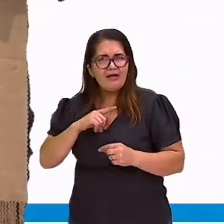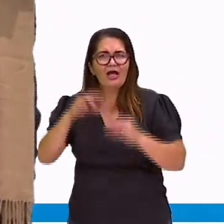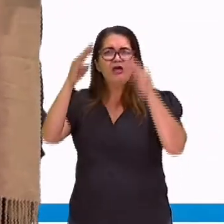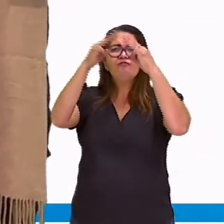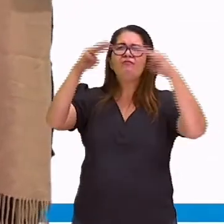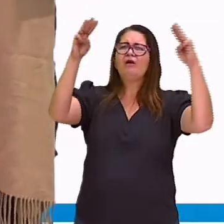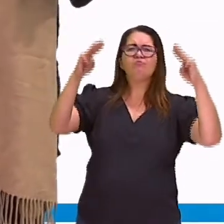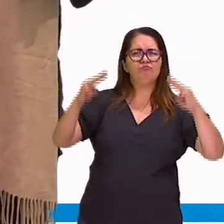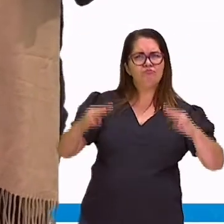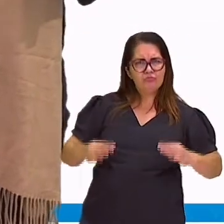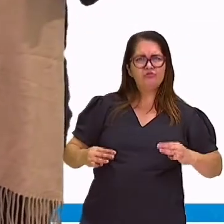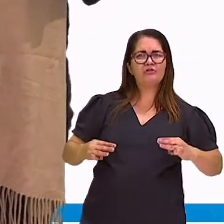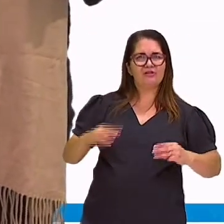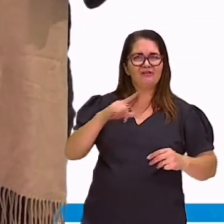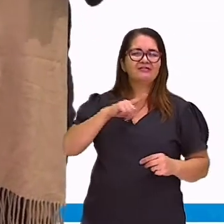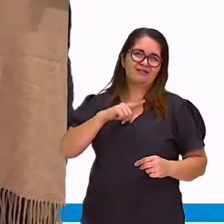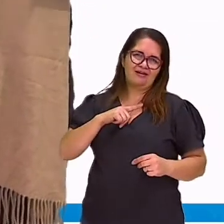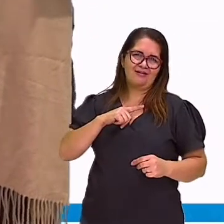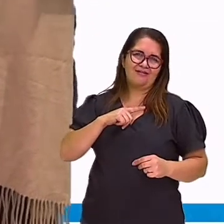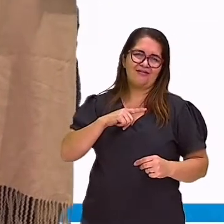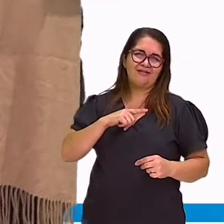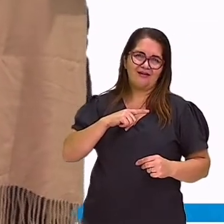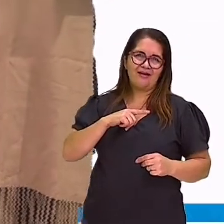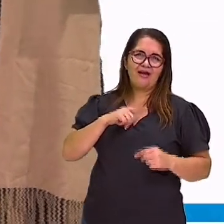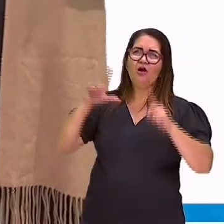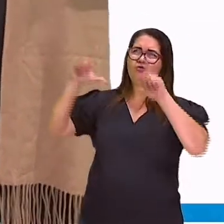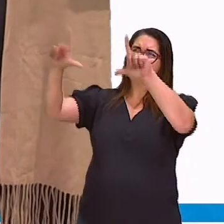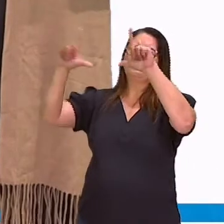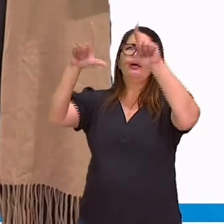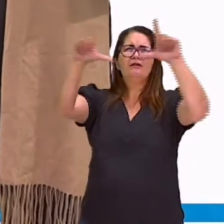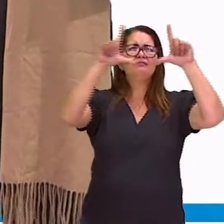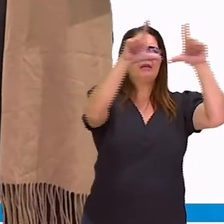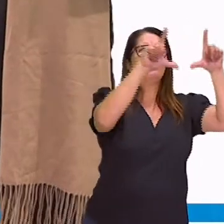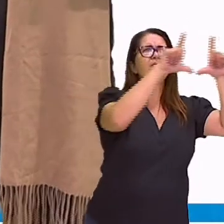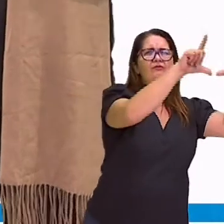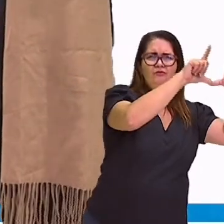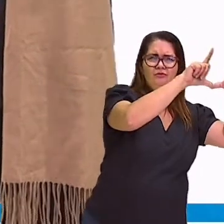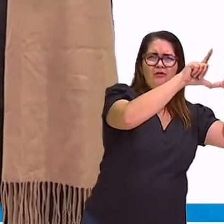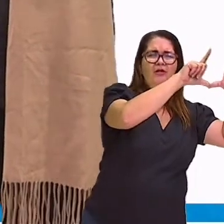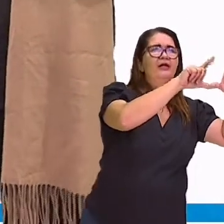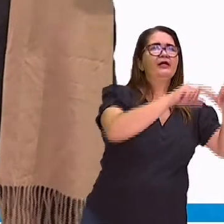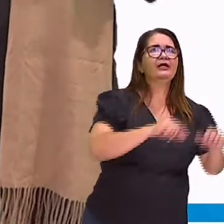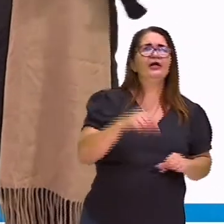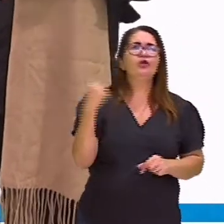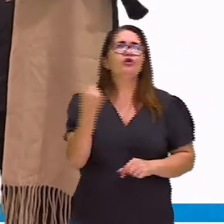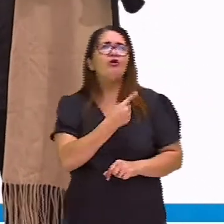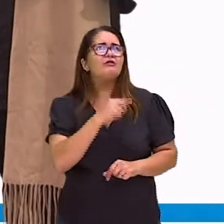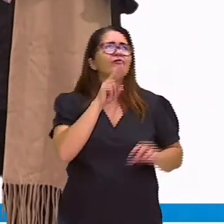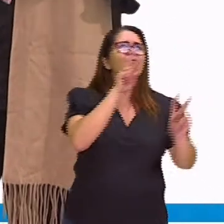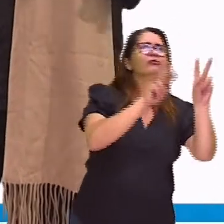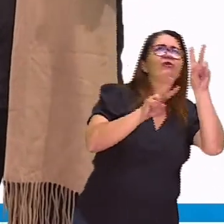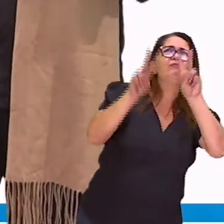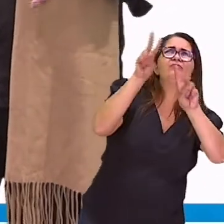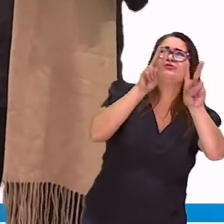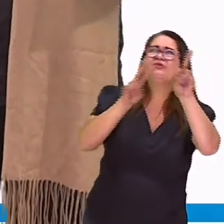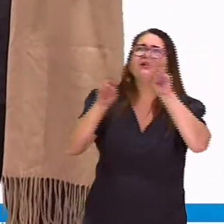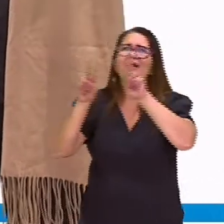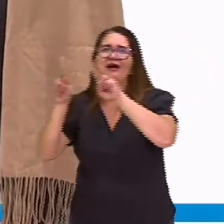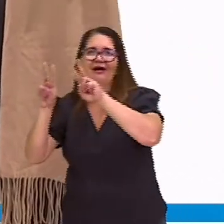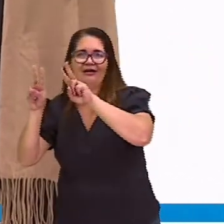retratação... Ou seja, retratação não, desculpa. A representação em telas do que